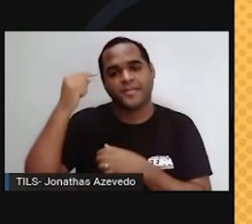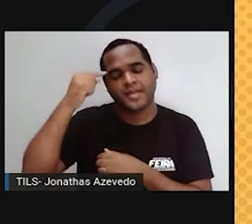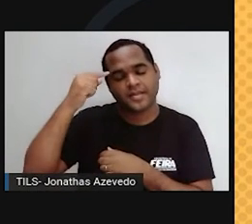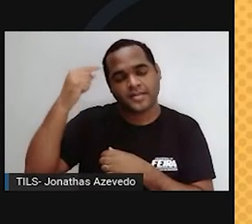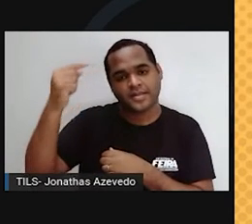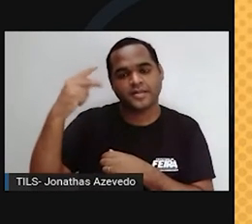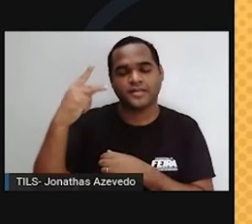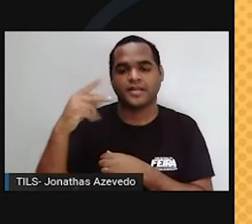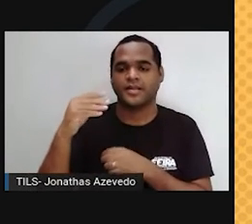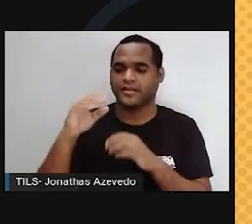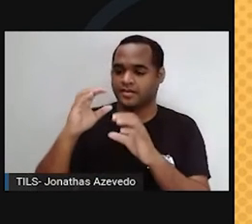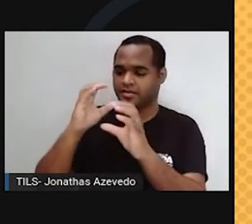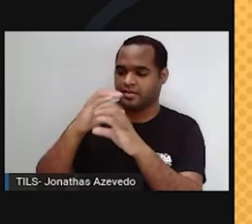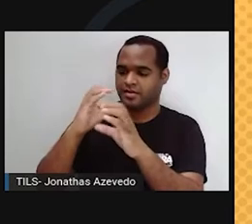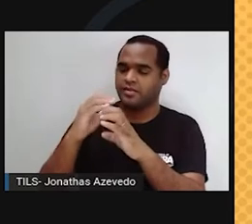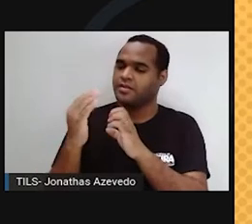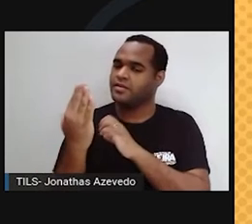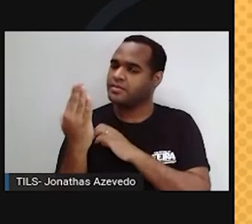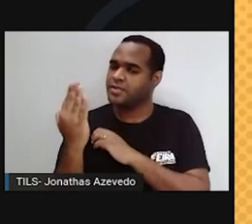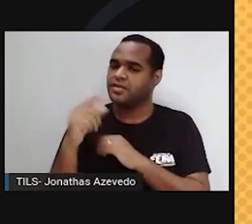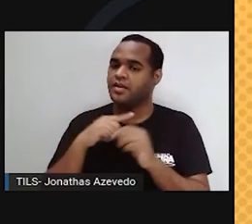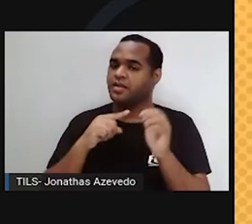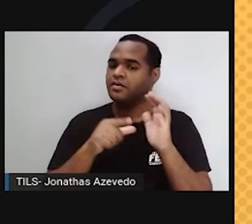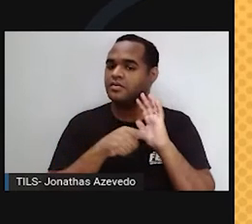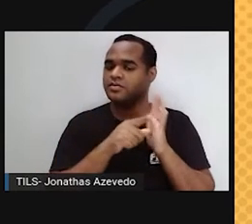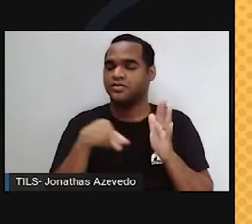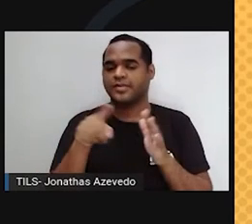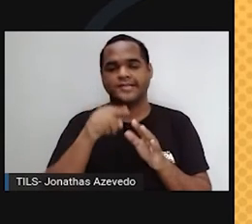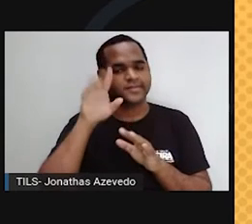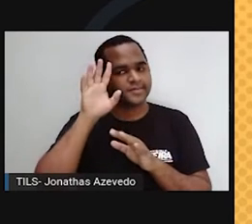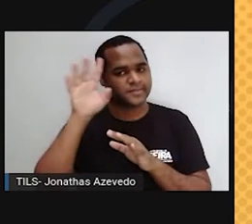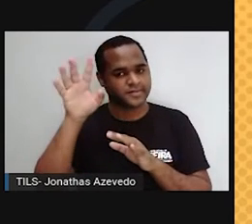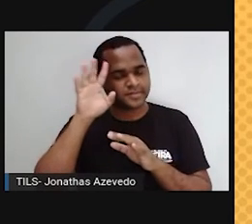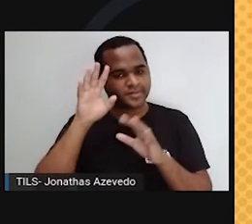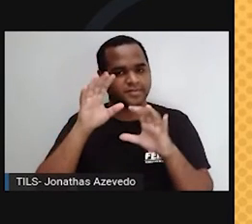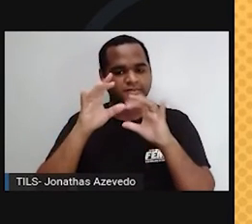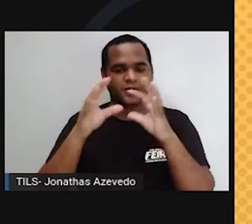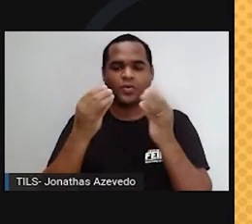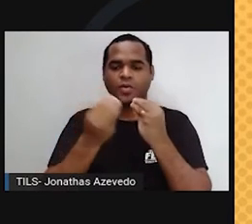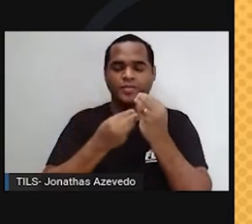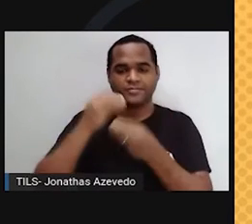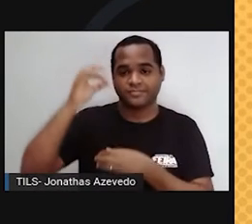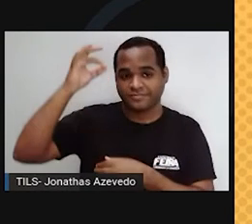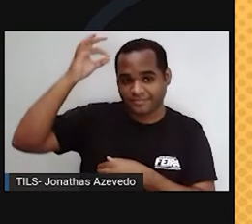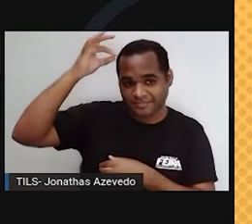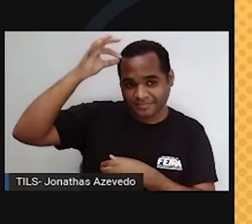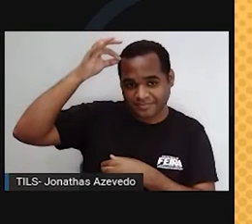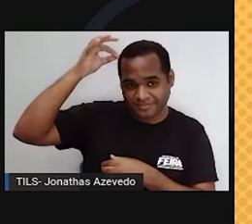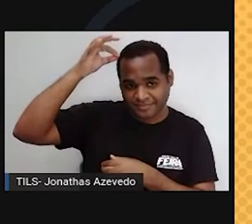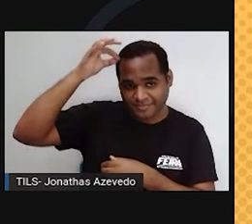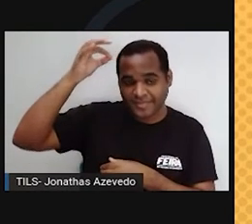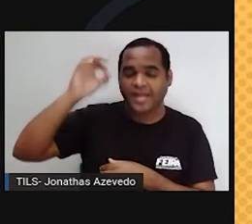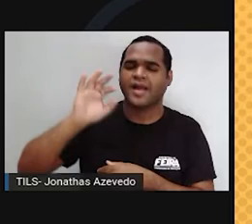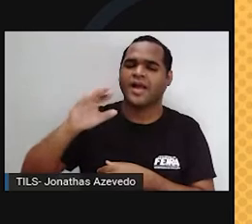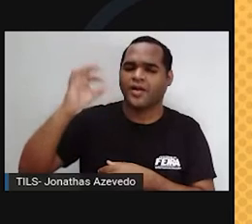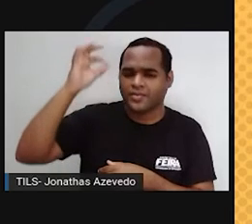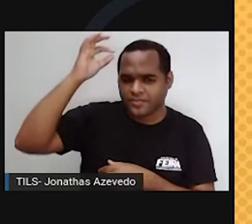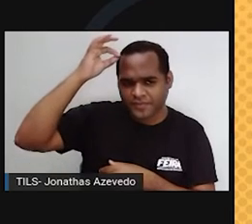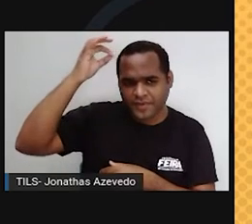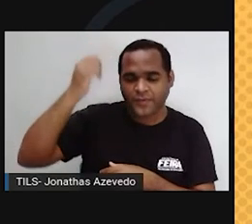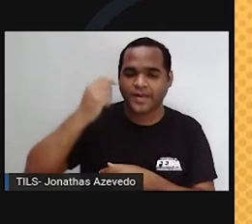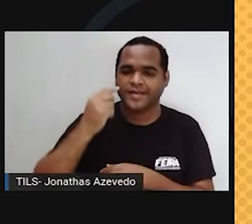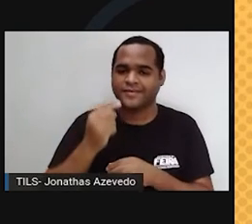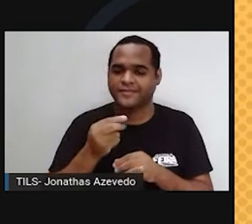tamanho da deformação do espelho, antes, temos que imaginar um fio de cabelo. Agora, imagine que o cortamos